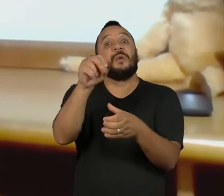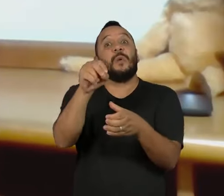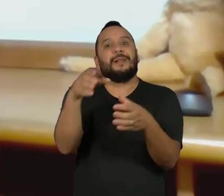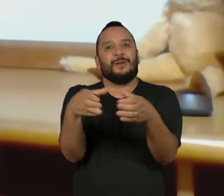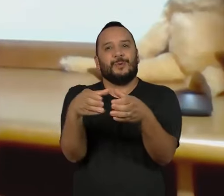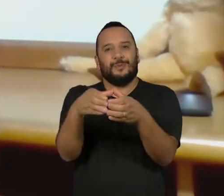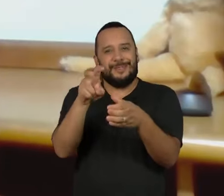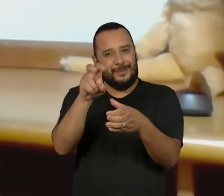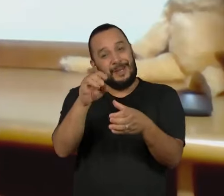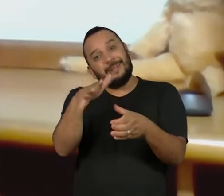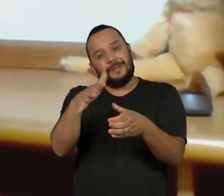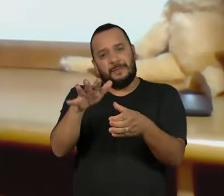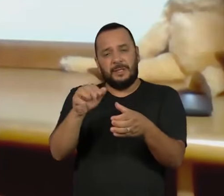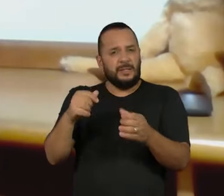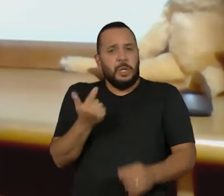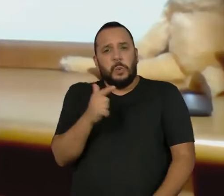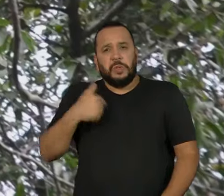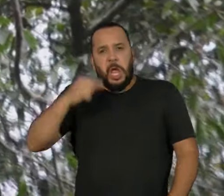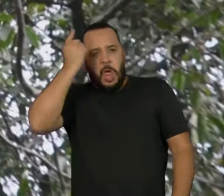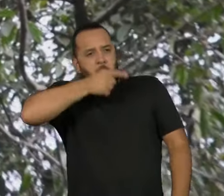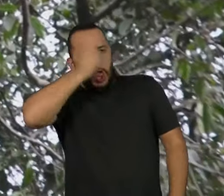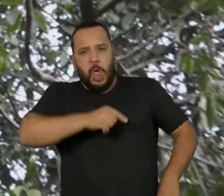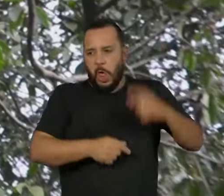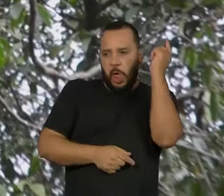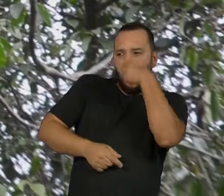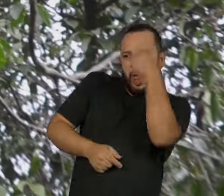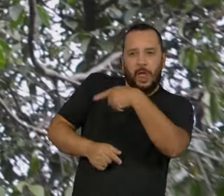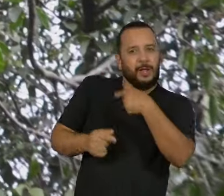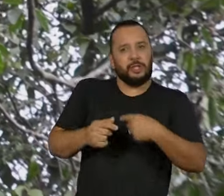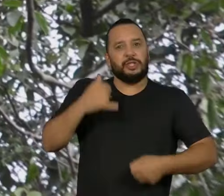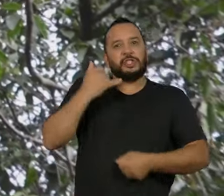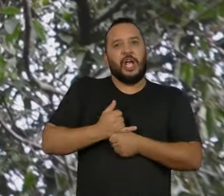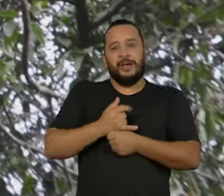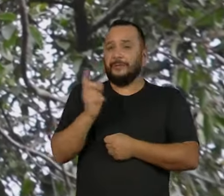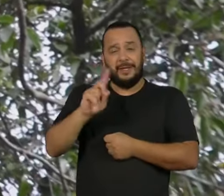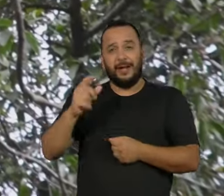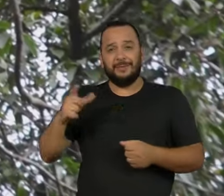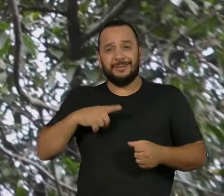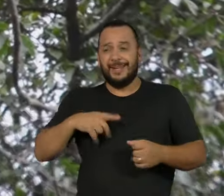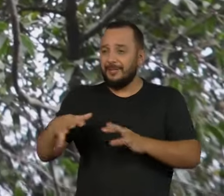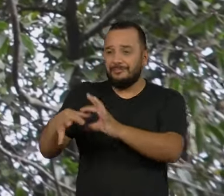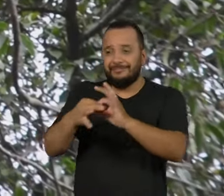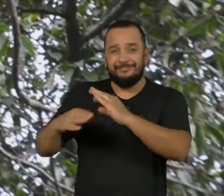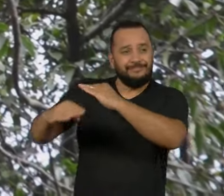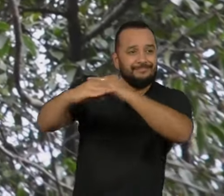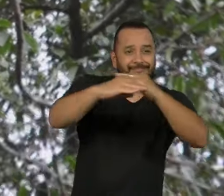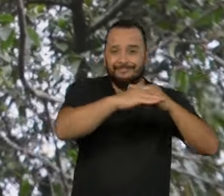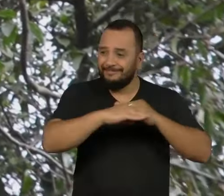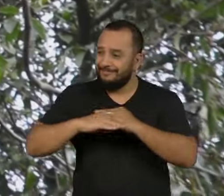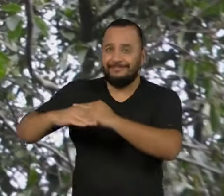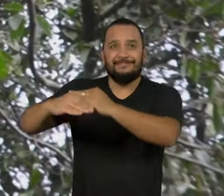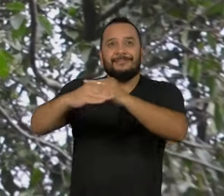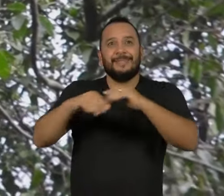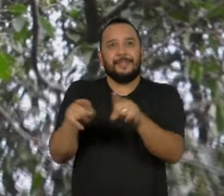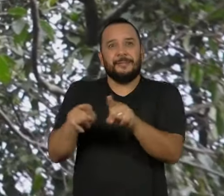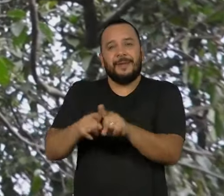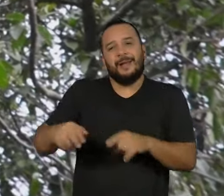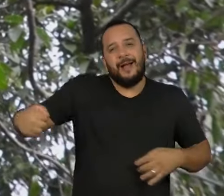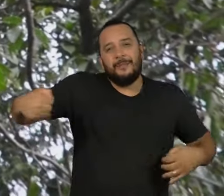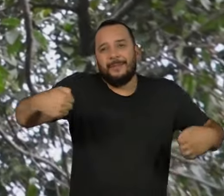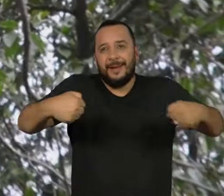ou uma fêmea dominante para coordenar o grupo. Eles também se abraçam como forma de coesão no grupo, eles se